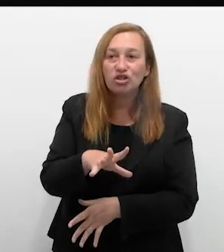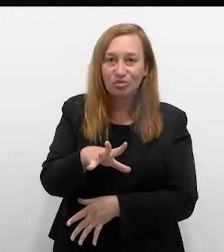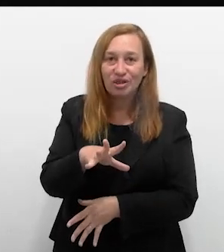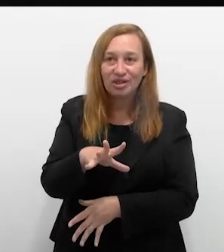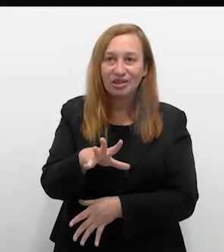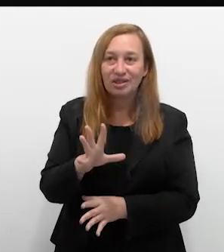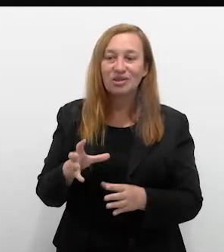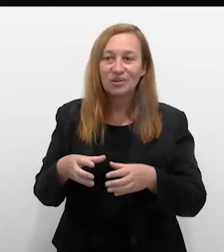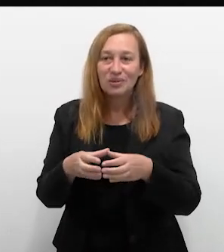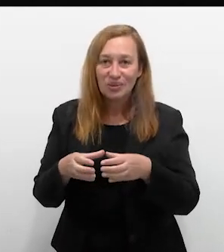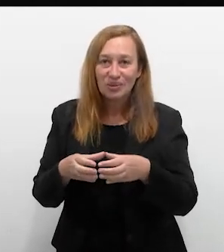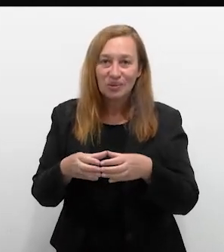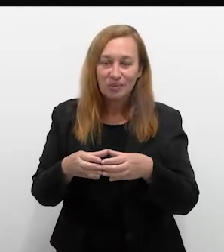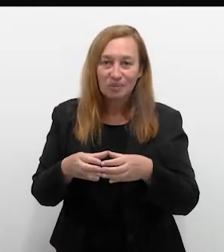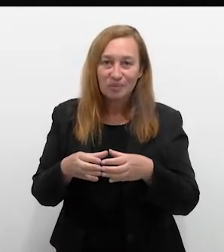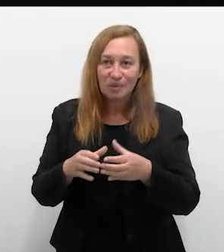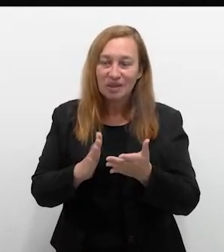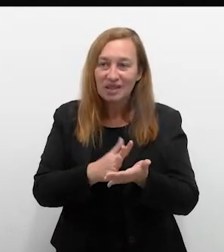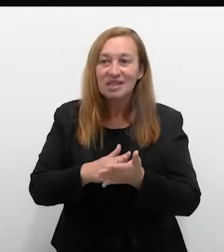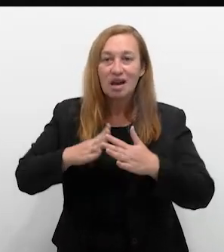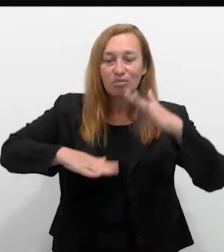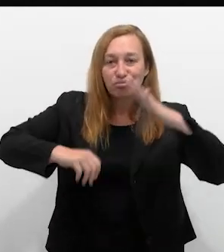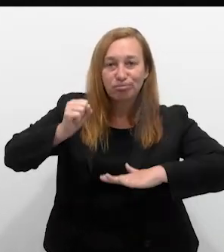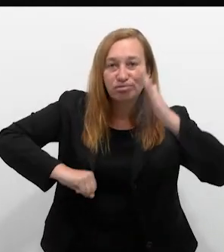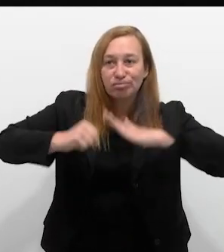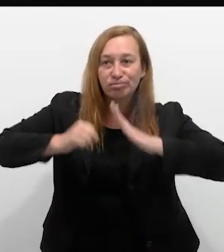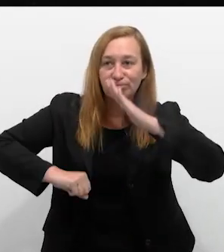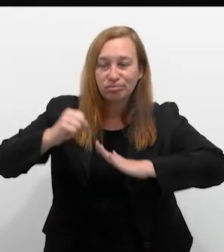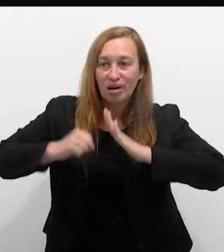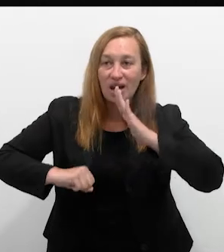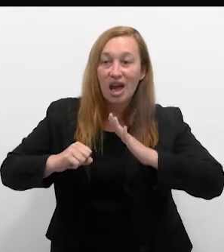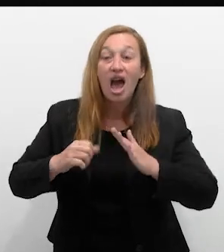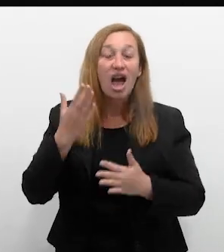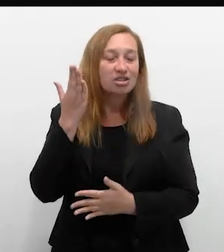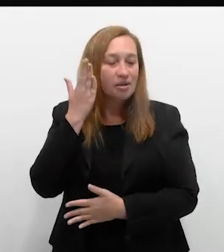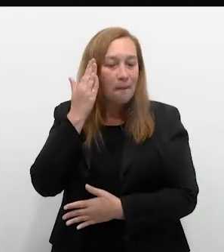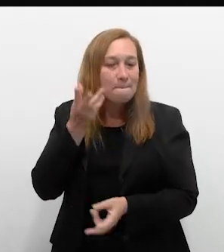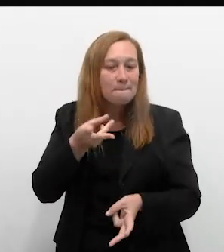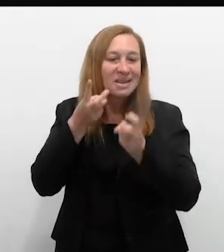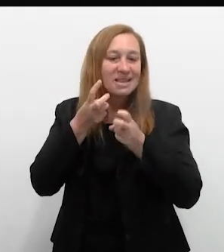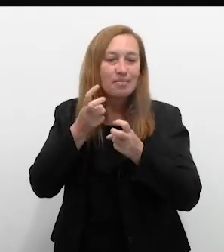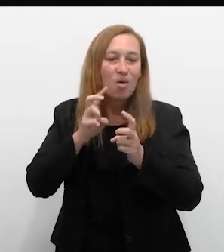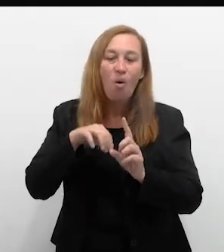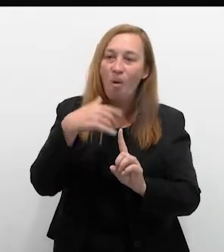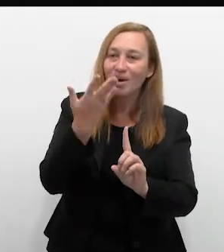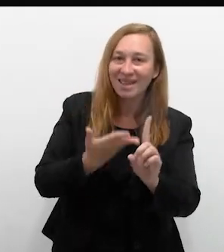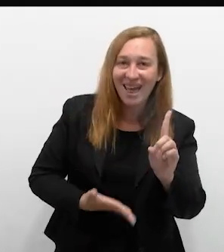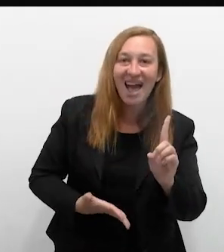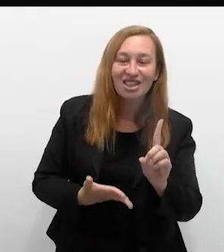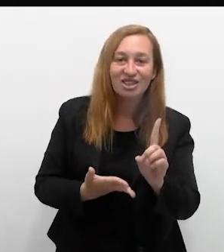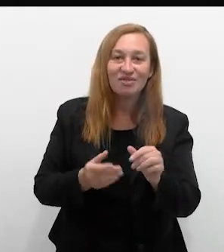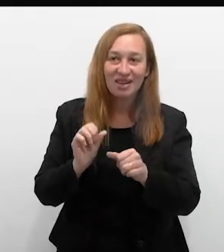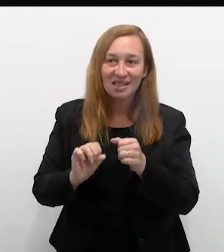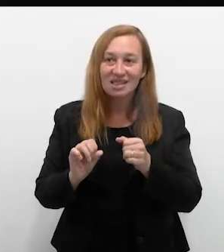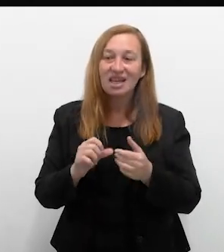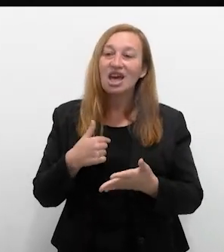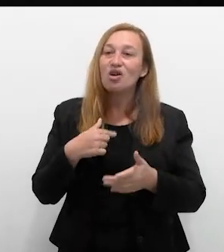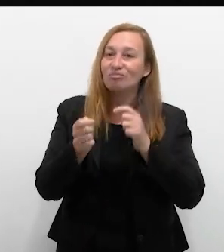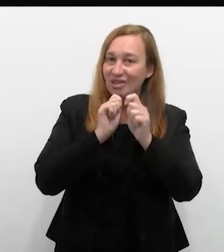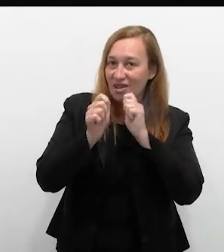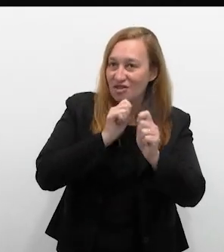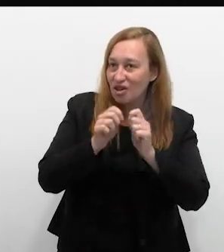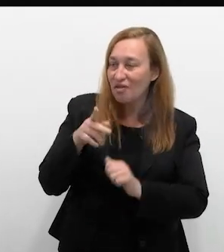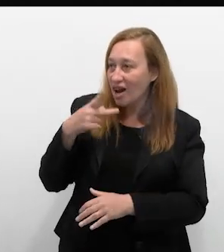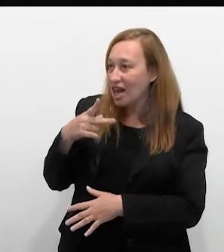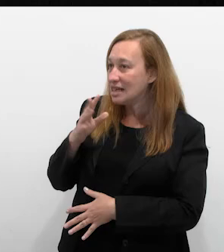última escola, a gente passou a entender que era uma grande oportunidade de prestar homenagem, né? Eu me lembro que logo que eu saí, a primeira coisa